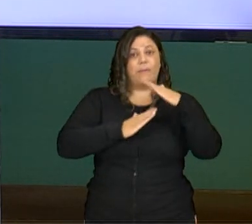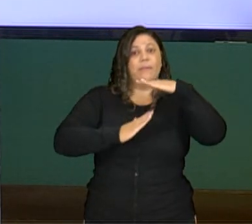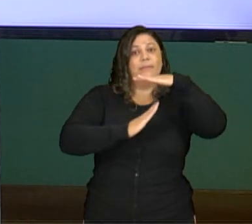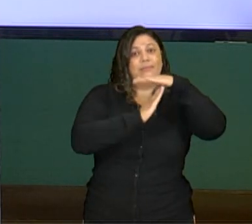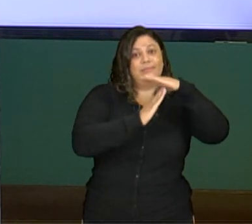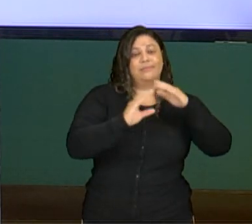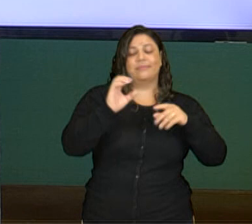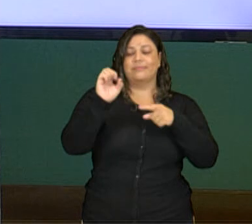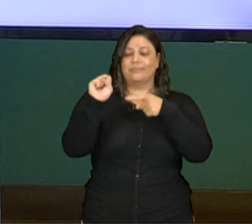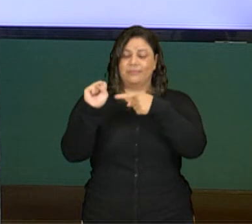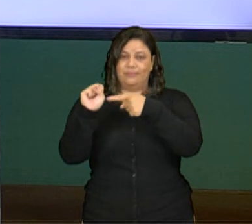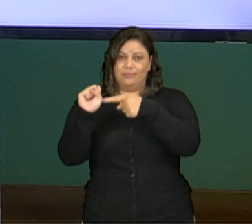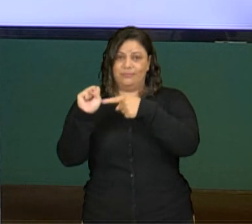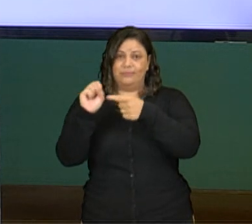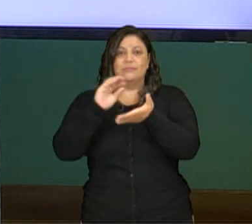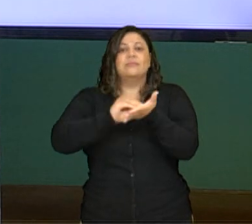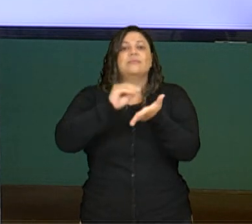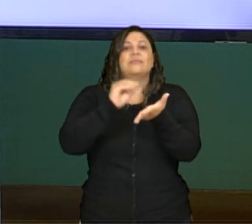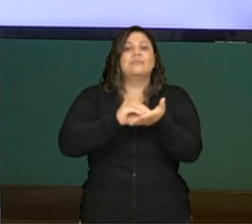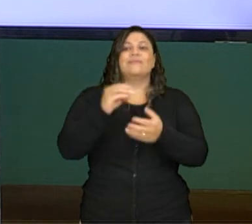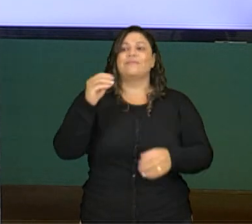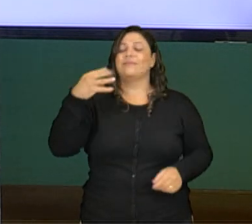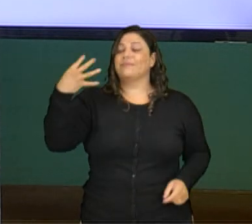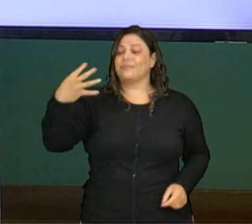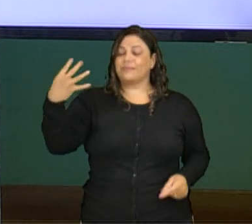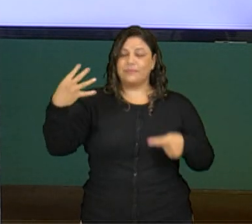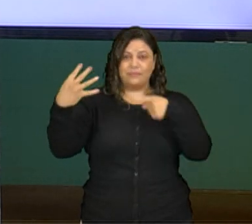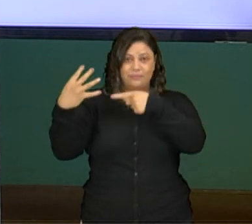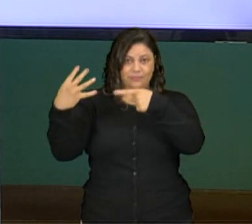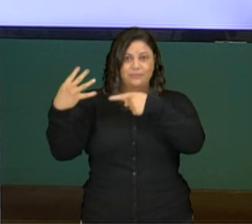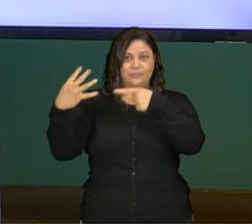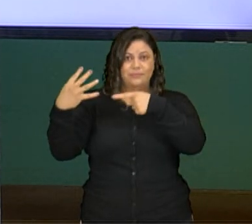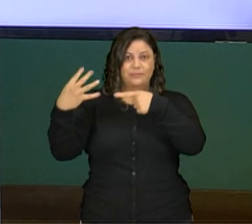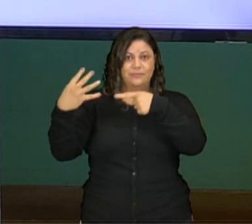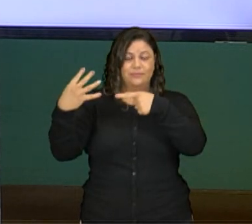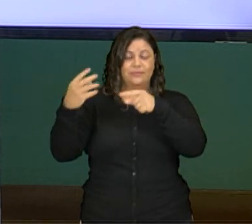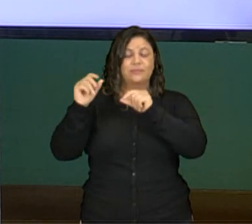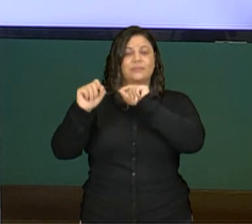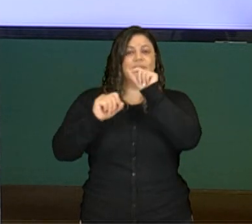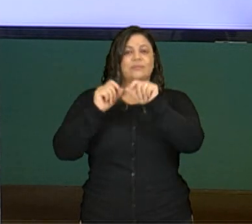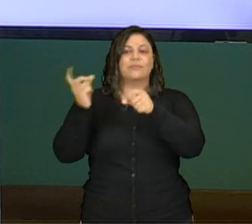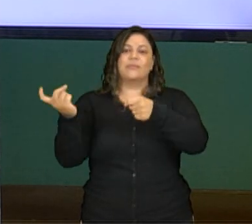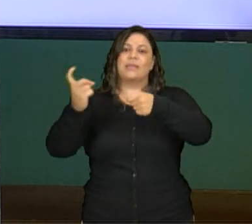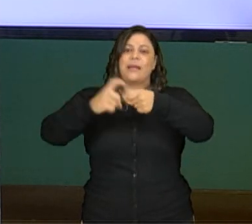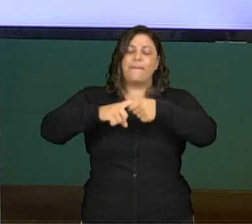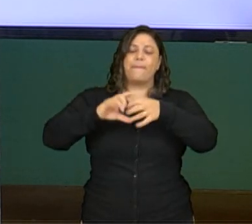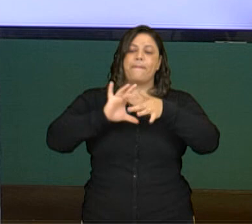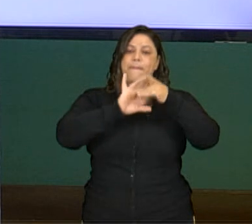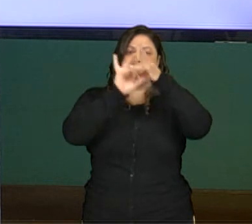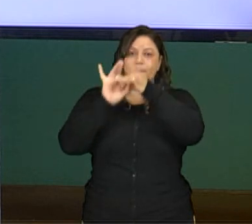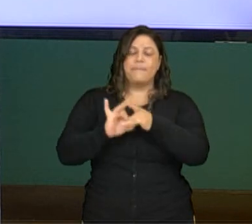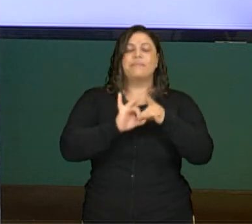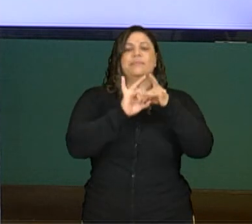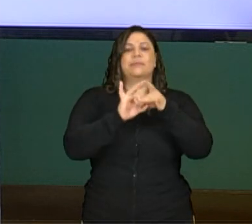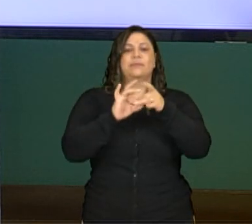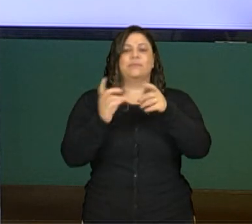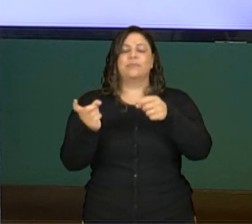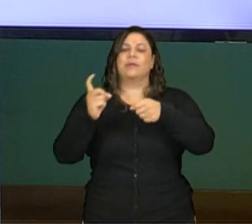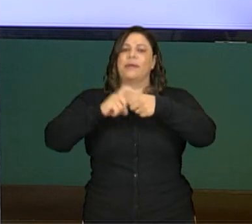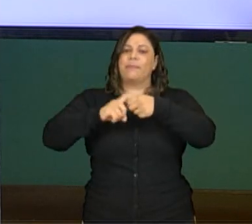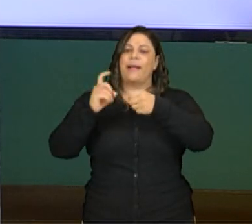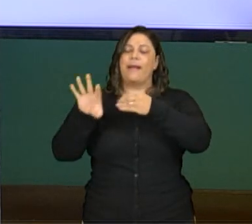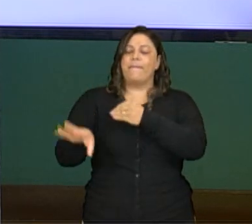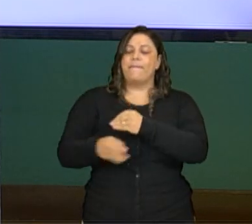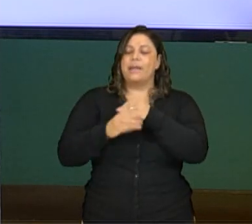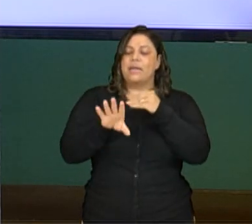faltam-lhe 4 elétrons. Esses 4 elétrons ele vai buscar efetuando ligações químicas. E este é um ponto